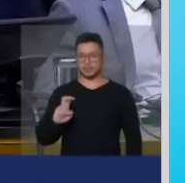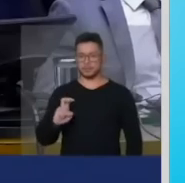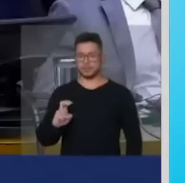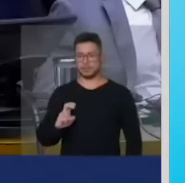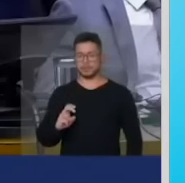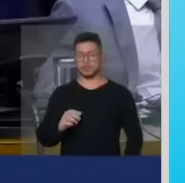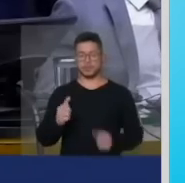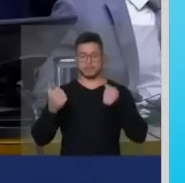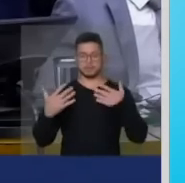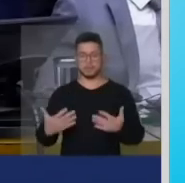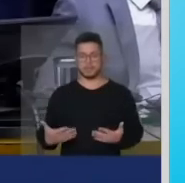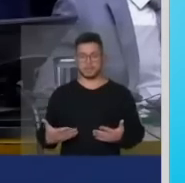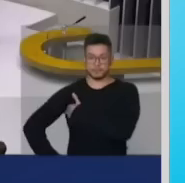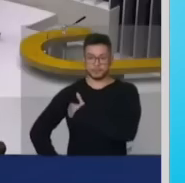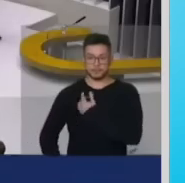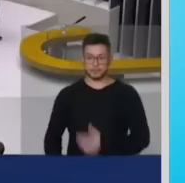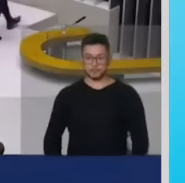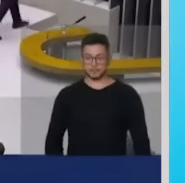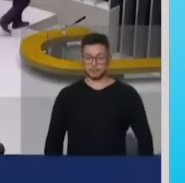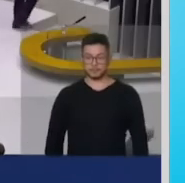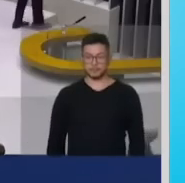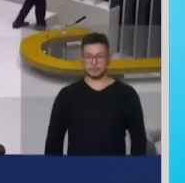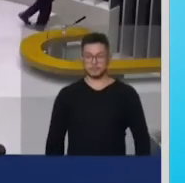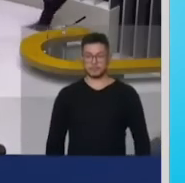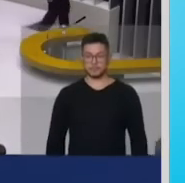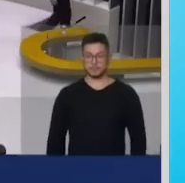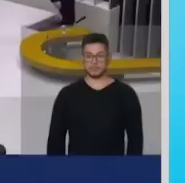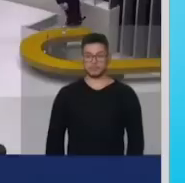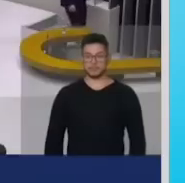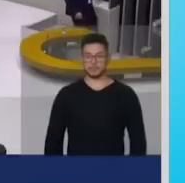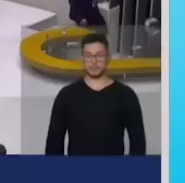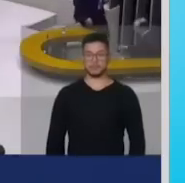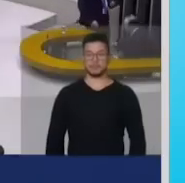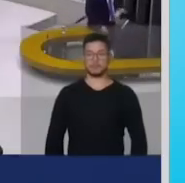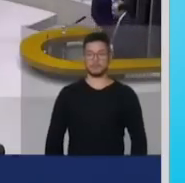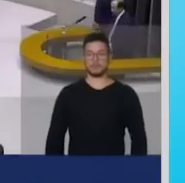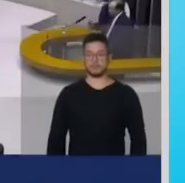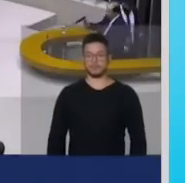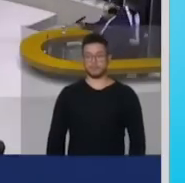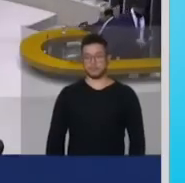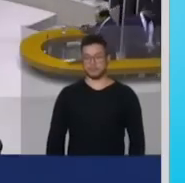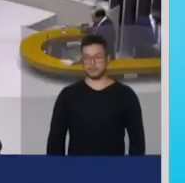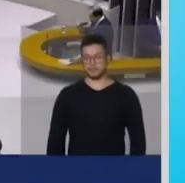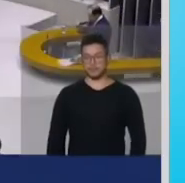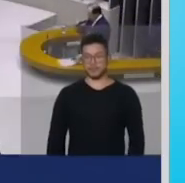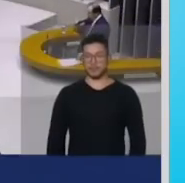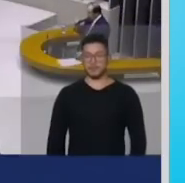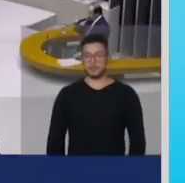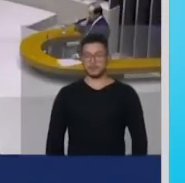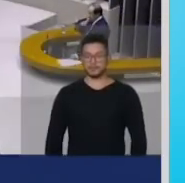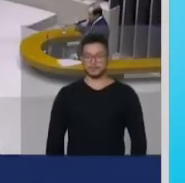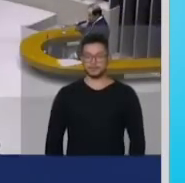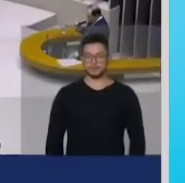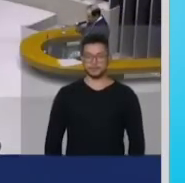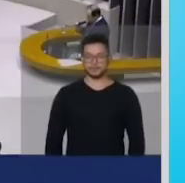e exigem de Lula maior controle sobre o orçamento a lei da nomeação de Aliados